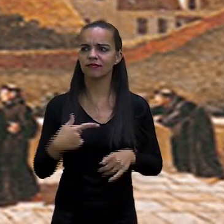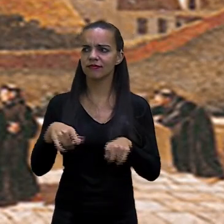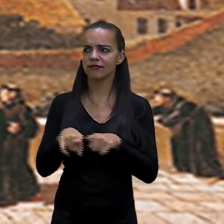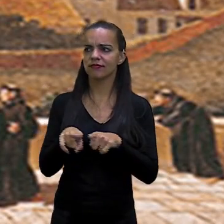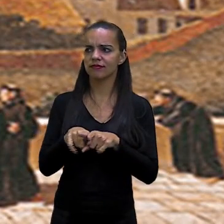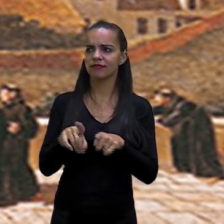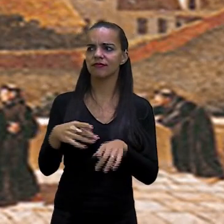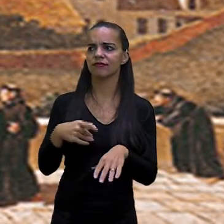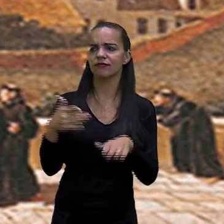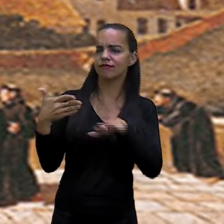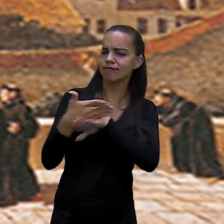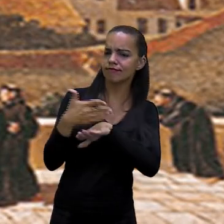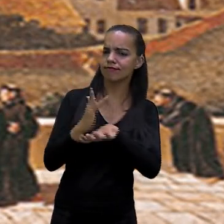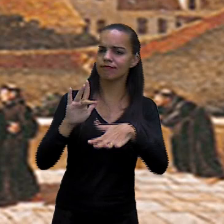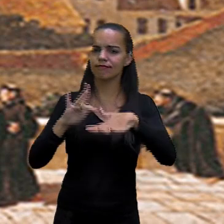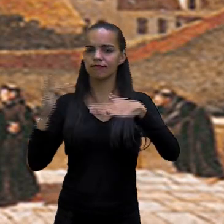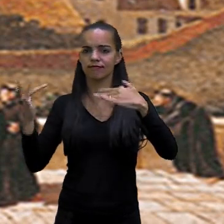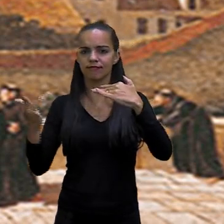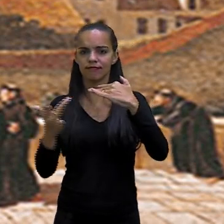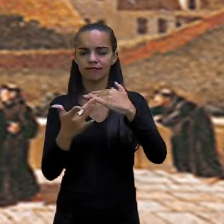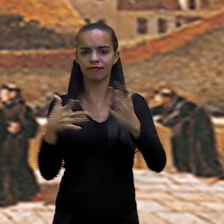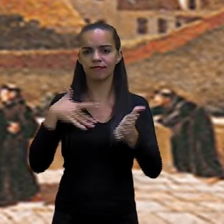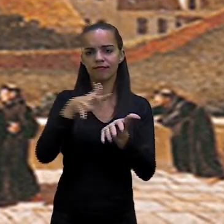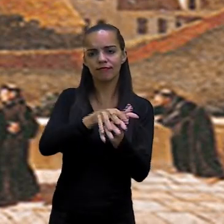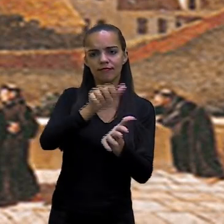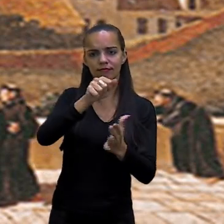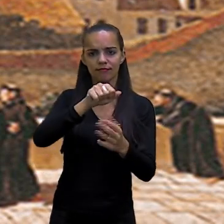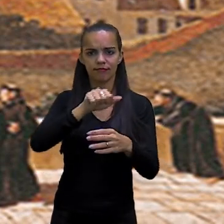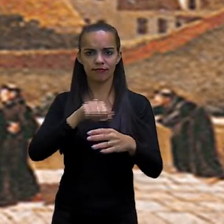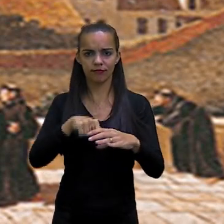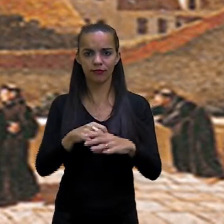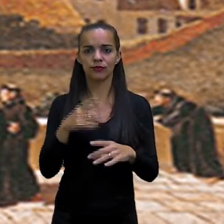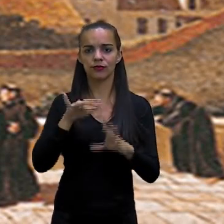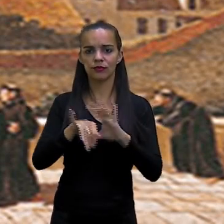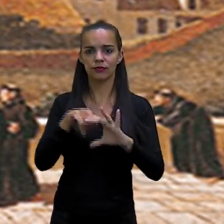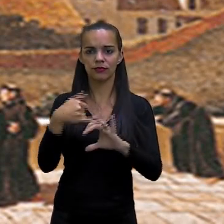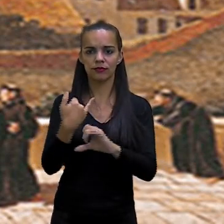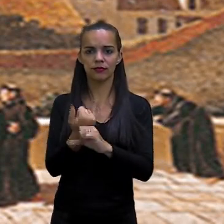Também acesse as nossas redes sociais e se inscreva em nosso canal